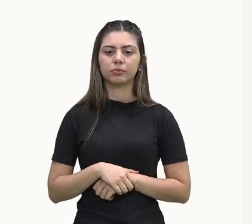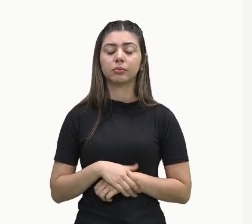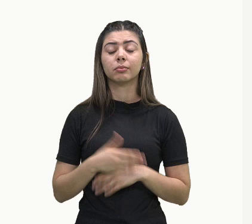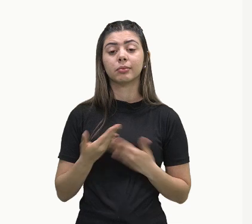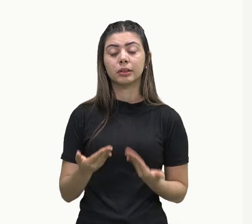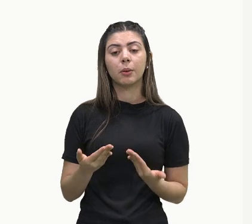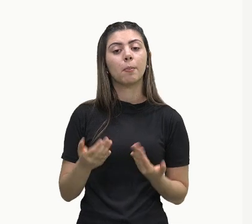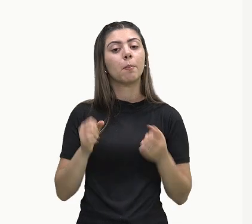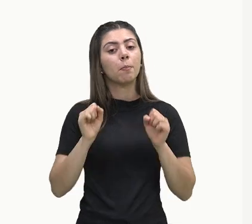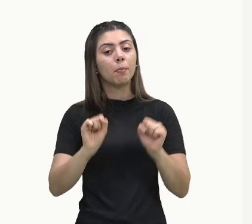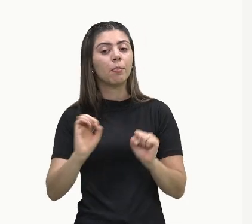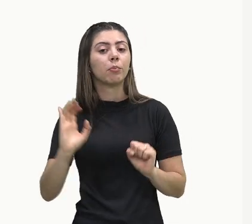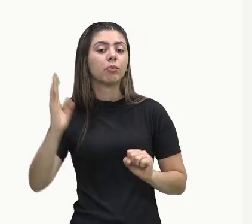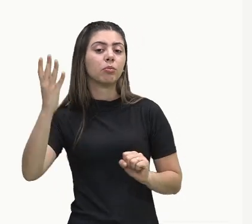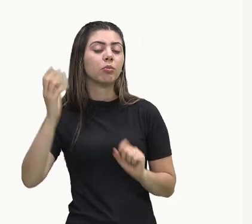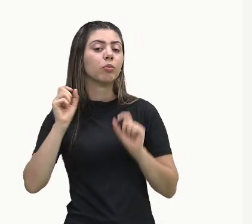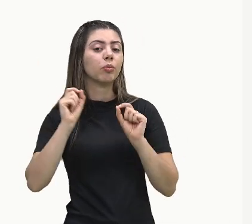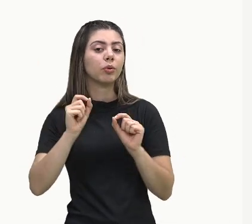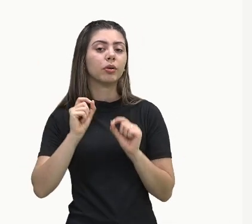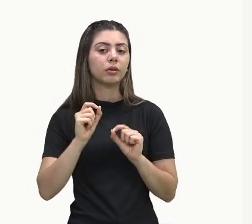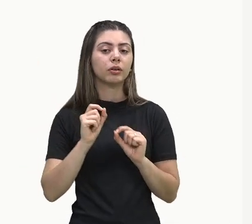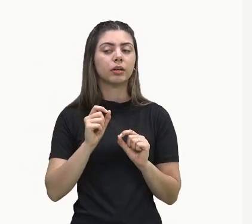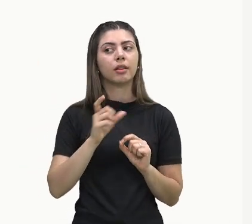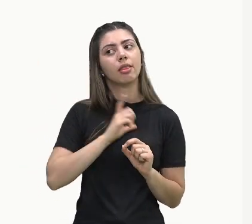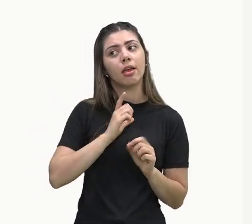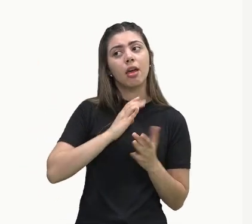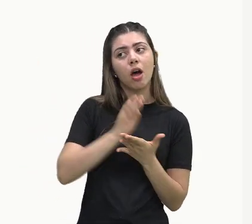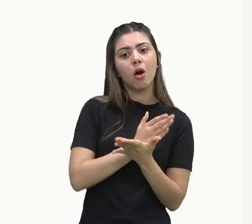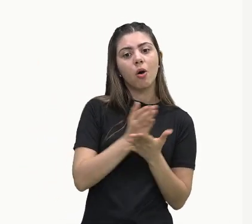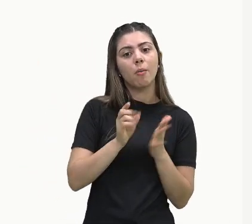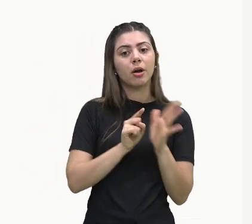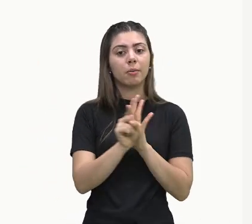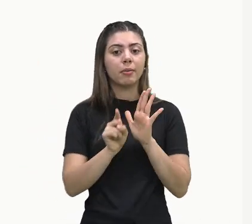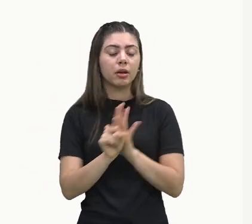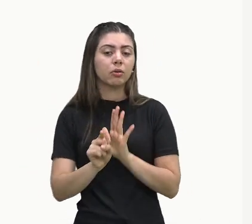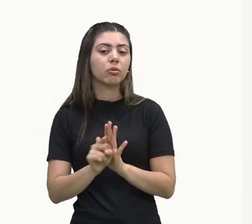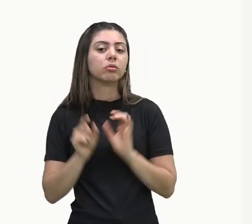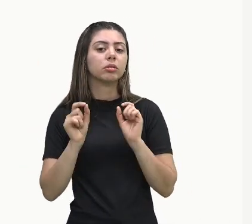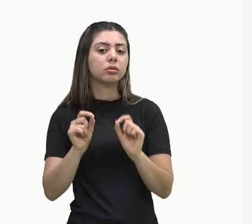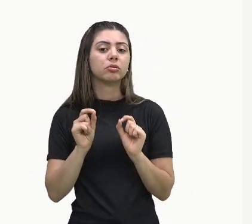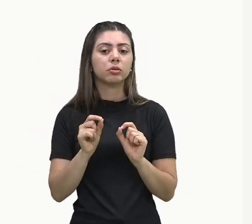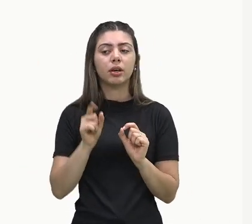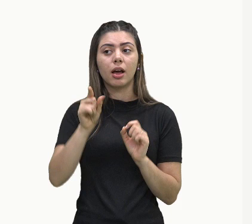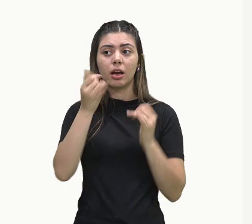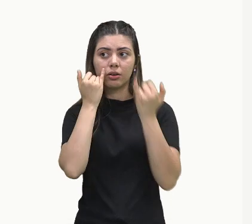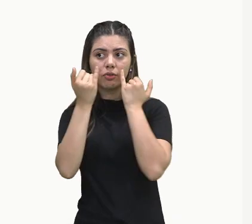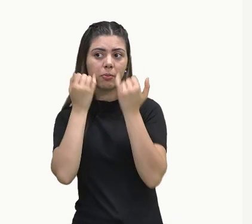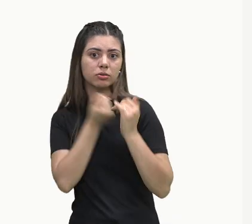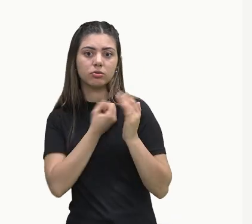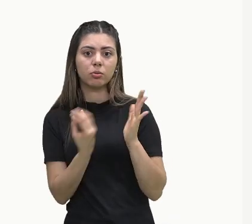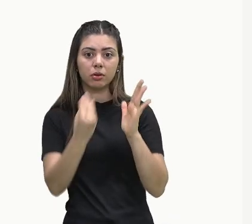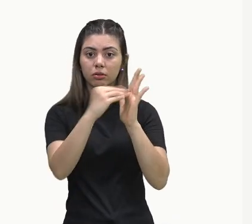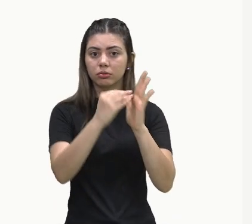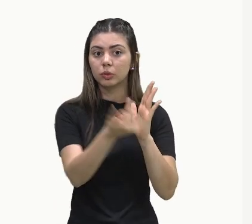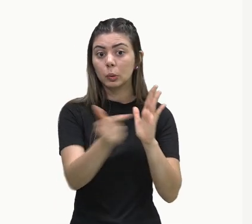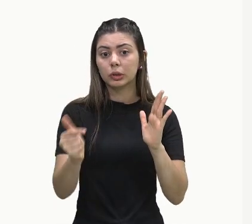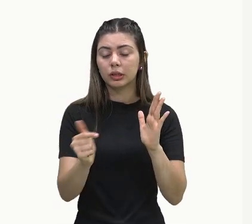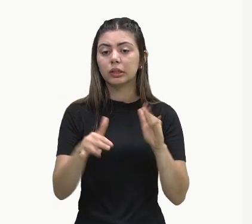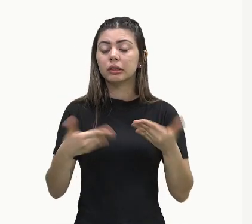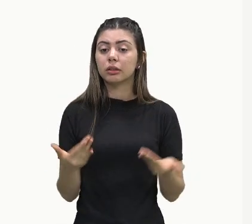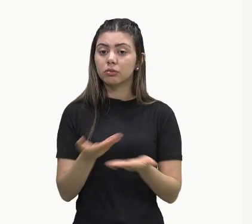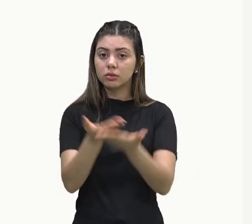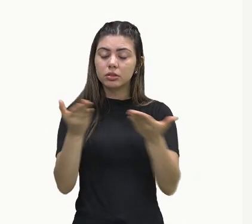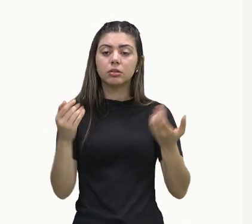acontecer que determinadas questões não venham certo esses dados inseridos aqui então você tem que ter